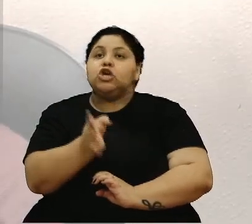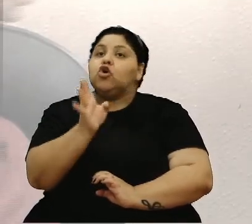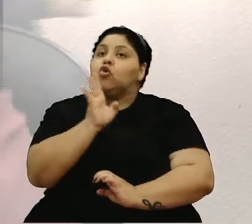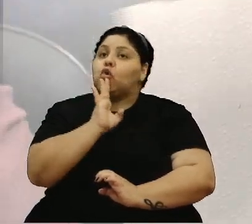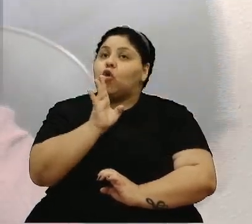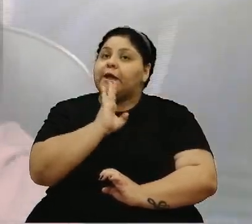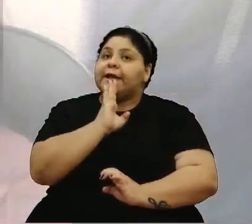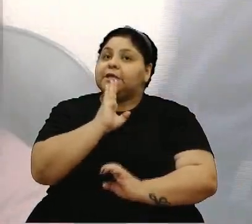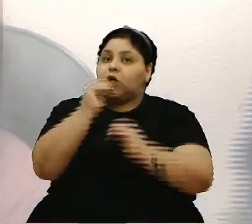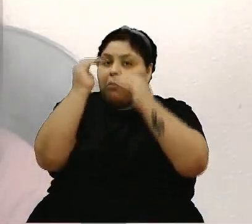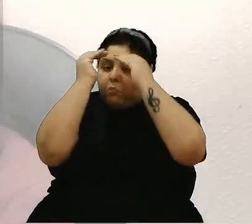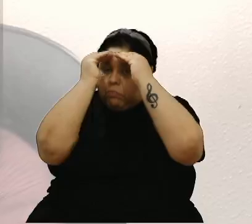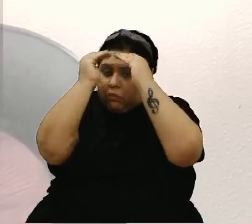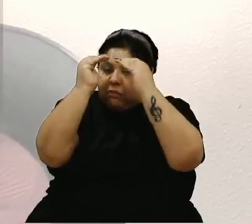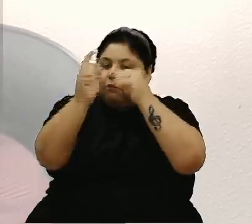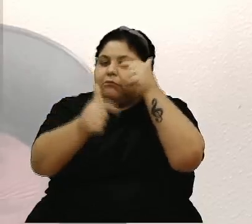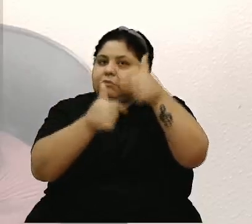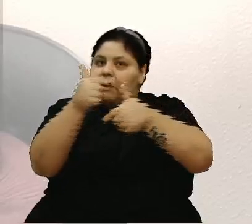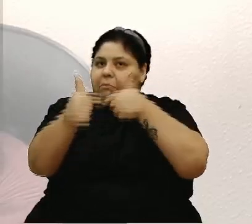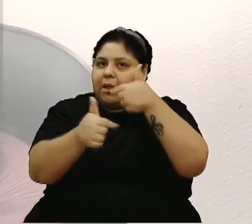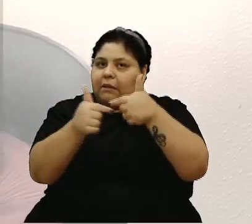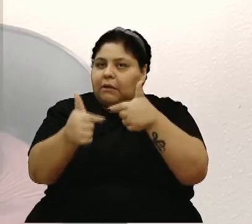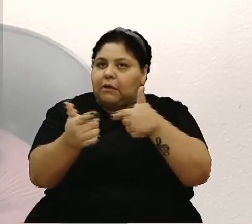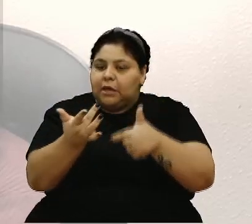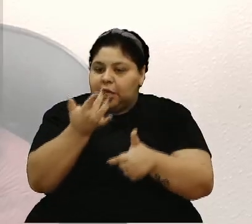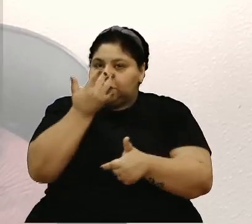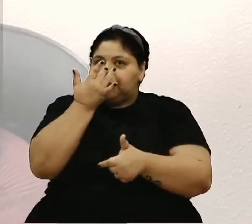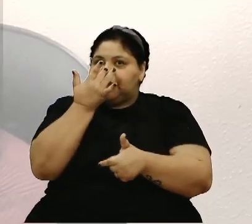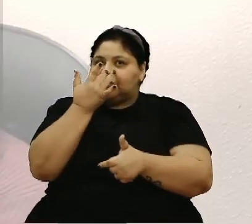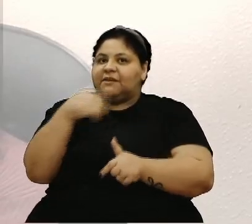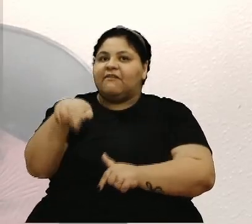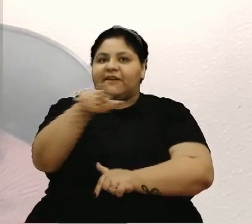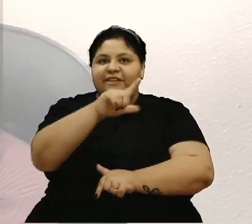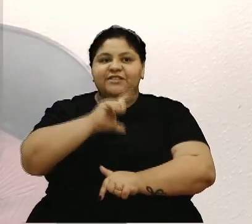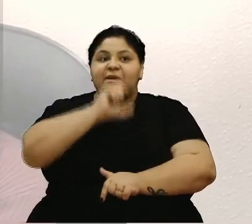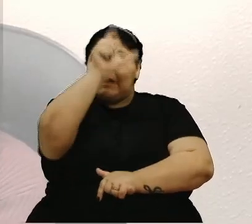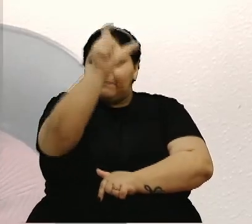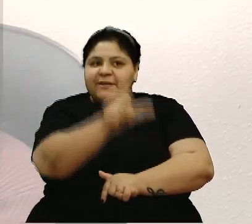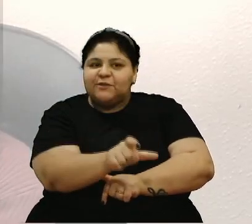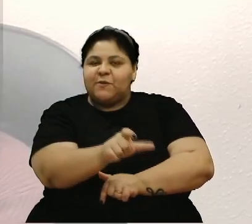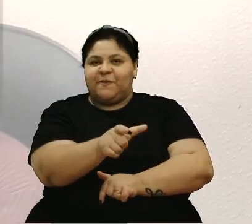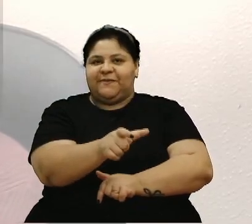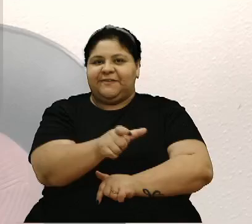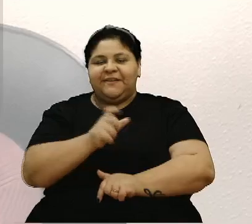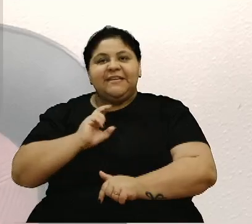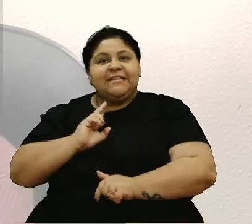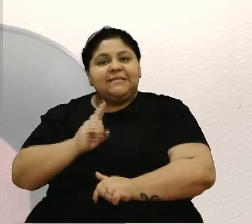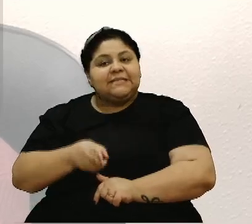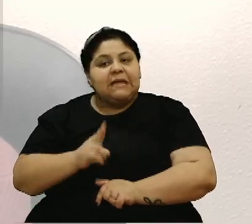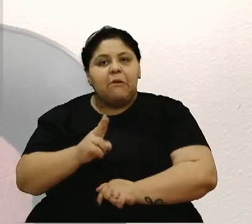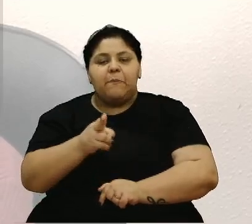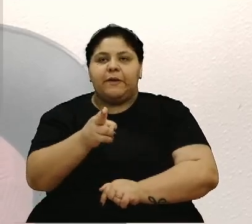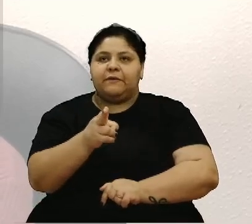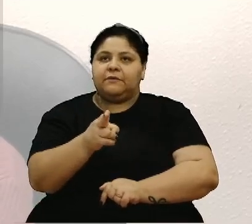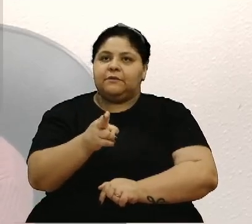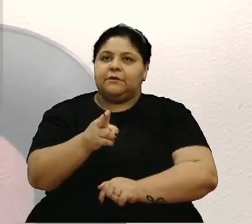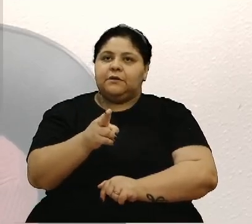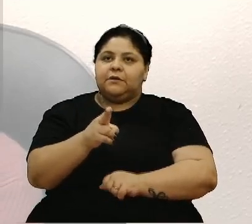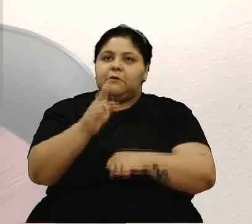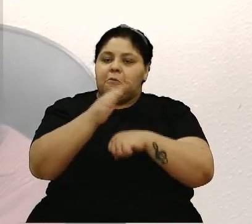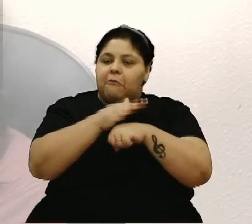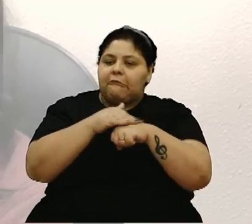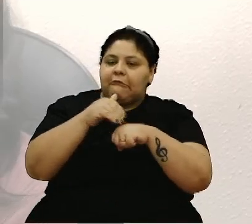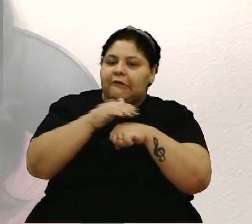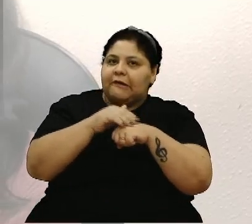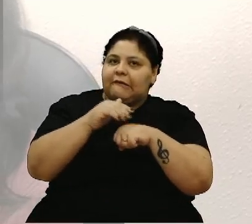teu respeito, pelo teu trabalho e a admiração que a gente tem pela pessoa que tu é. Sempre com carisma acima